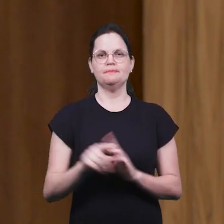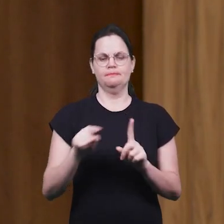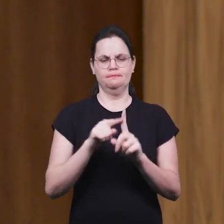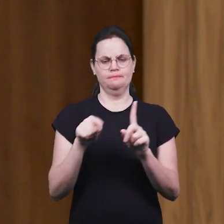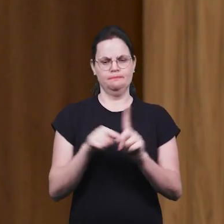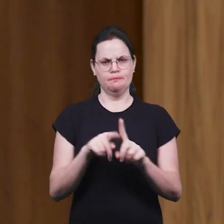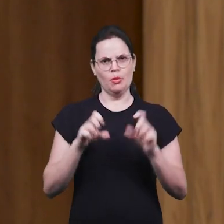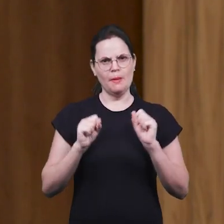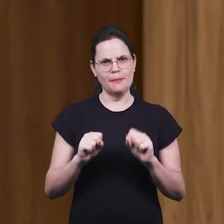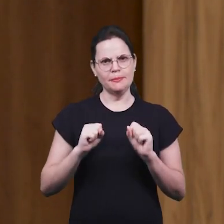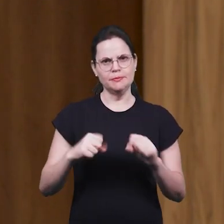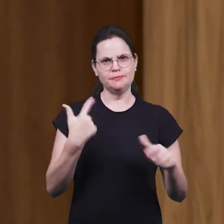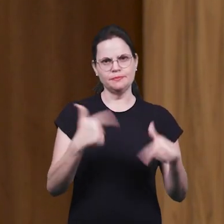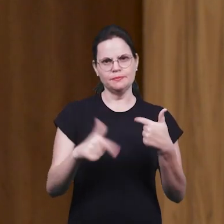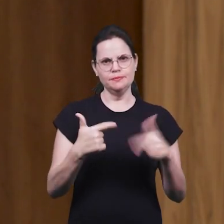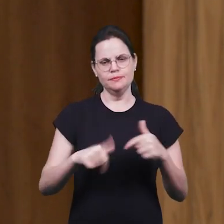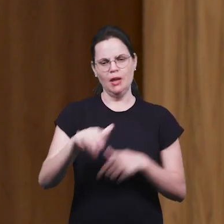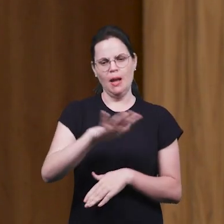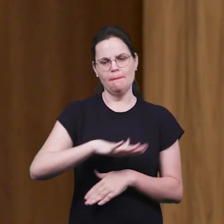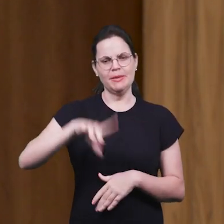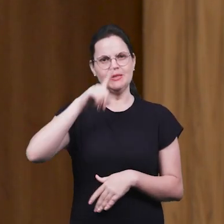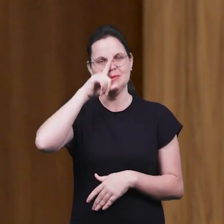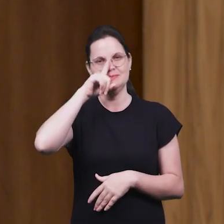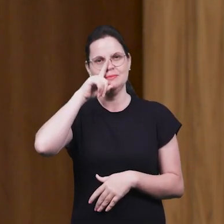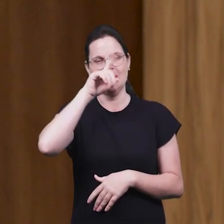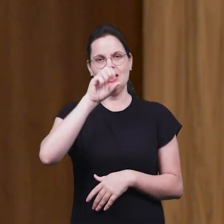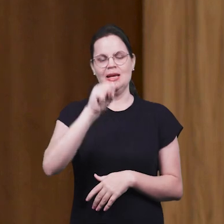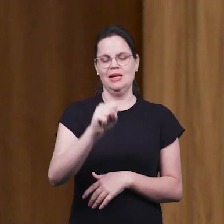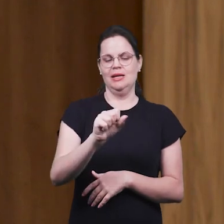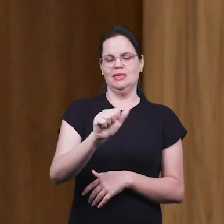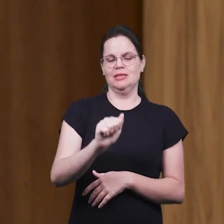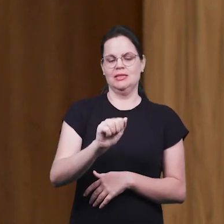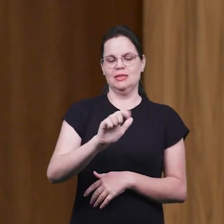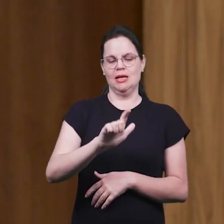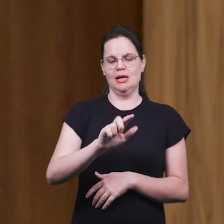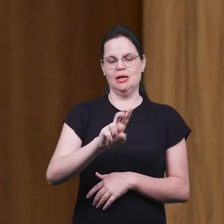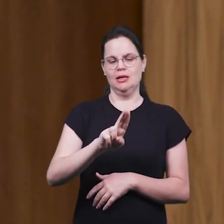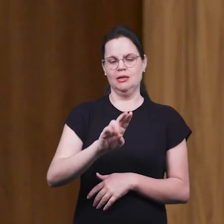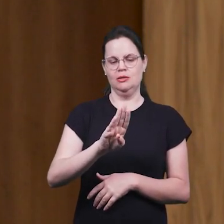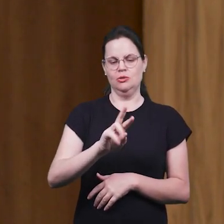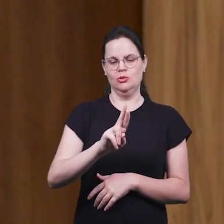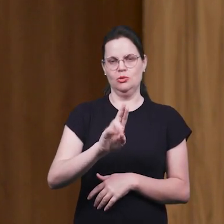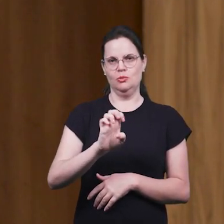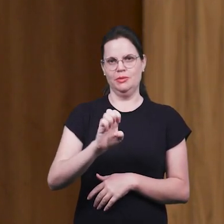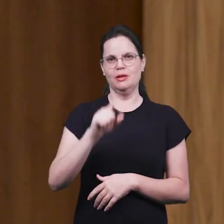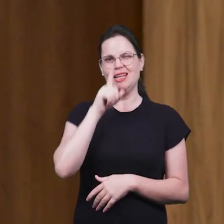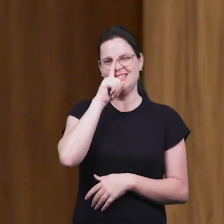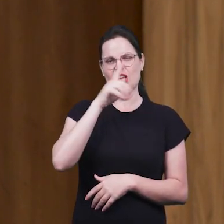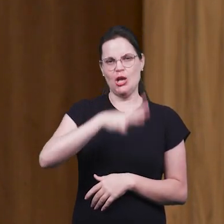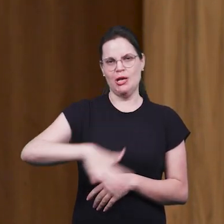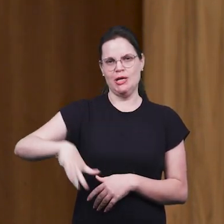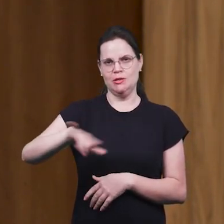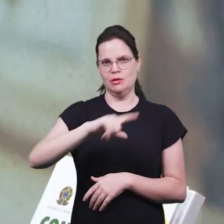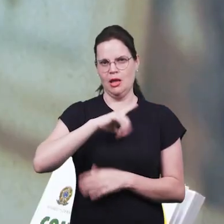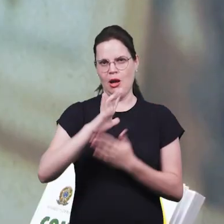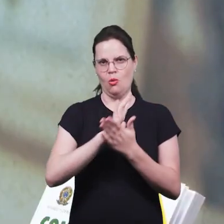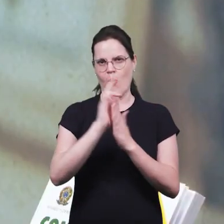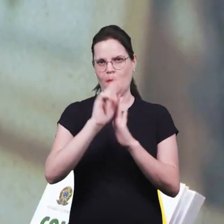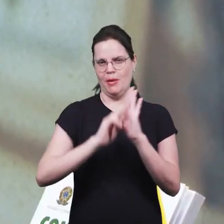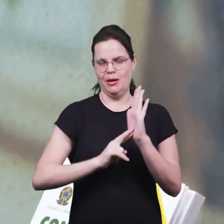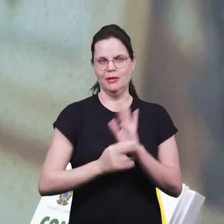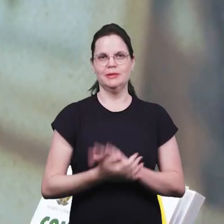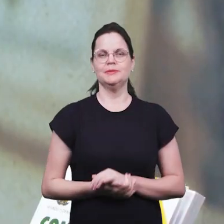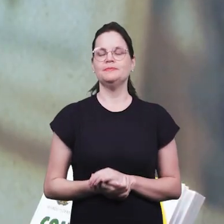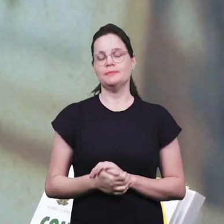ambiente insalubre? Existe alguma regra que, traga alguma previsão acerca desse tipo de trabalho, nesses ambientes?